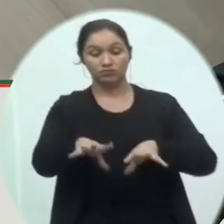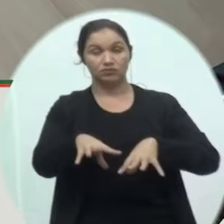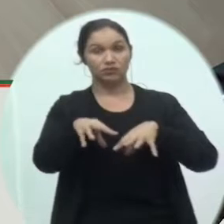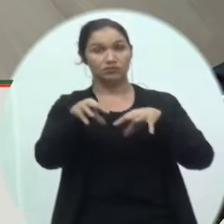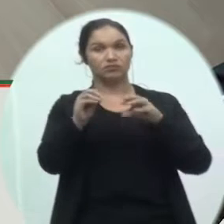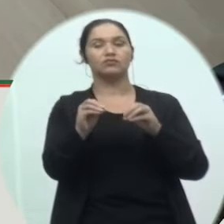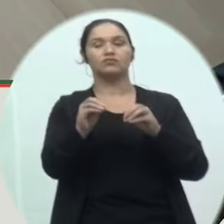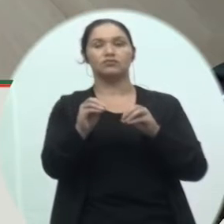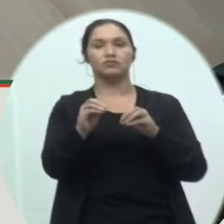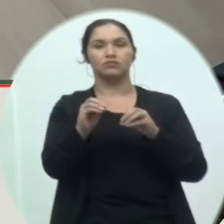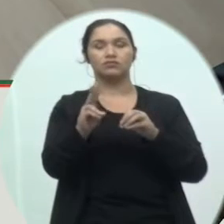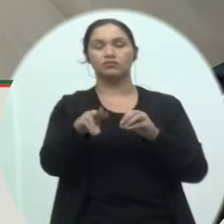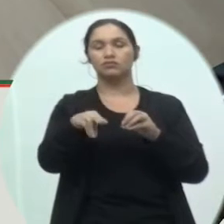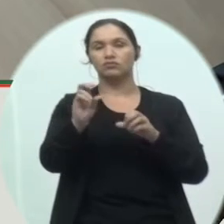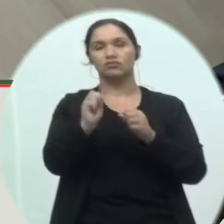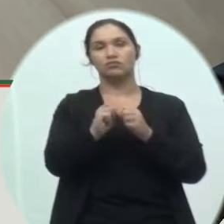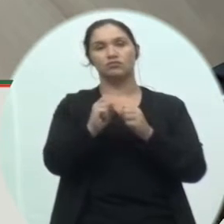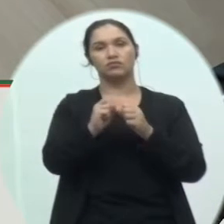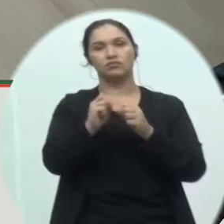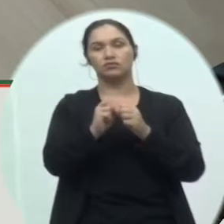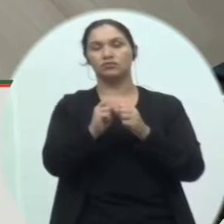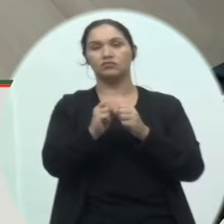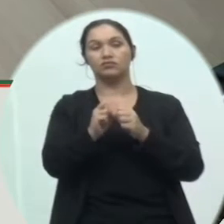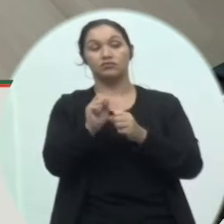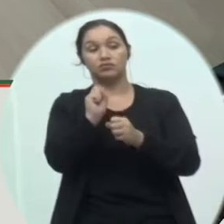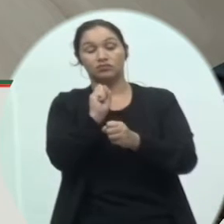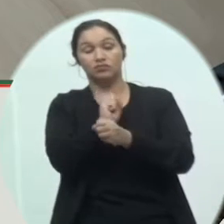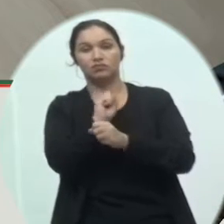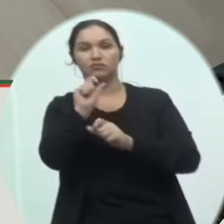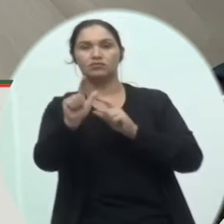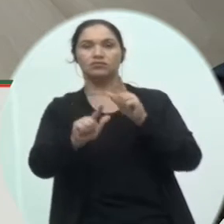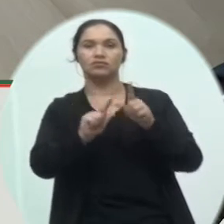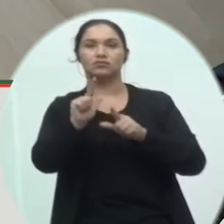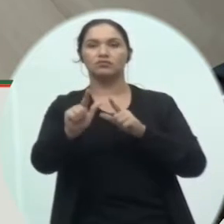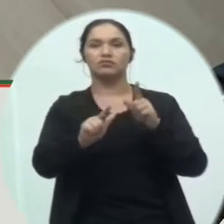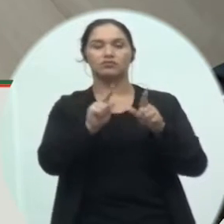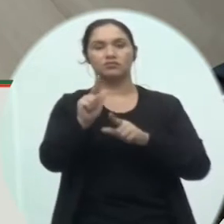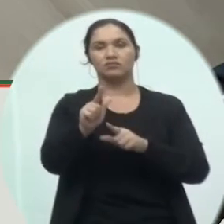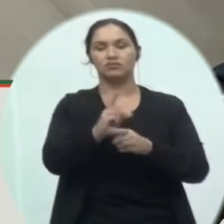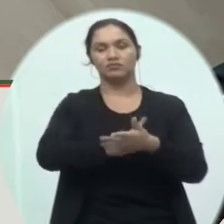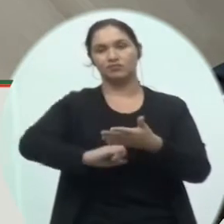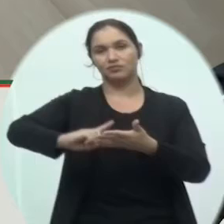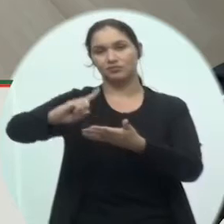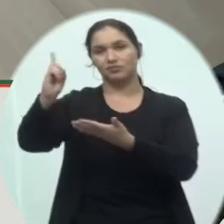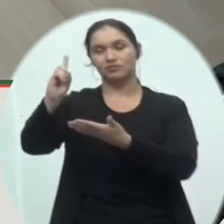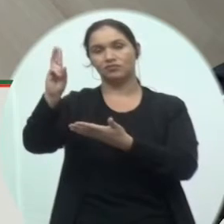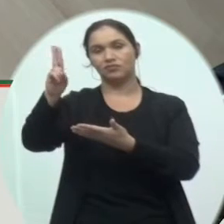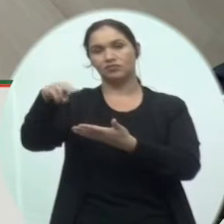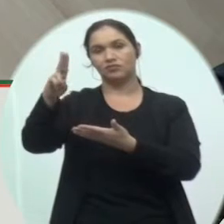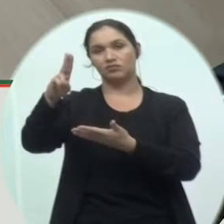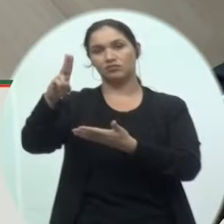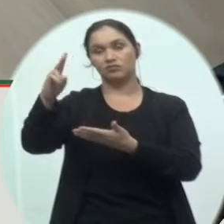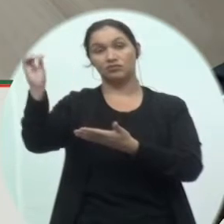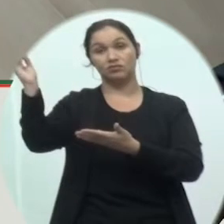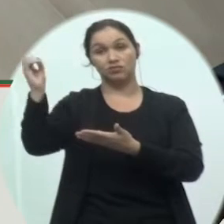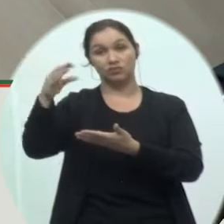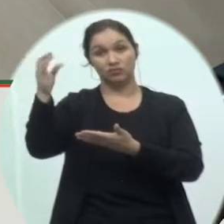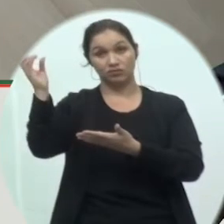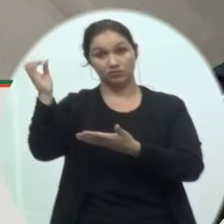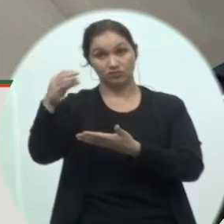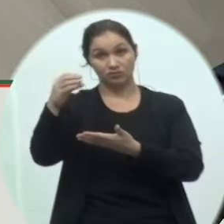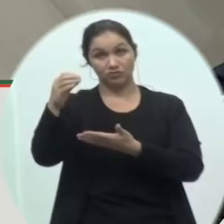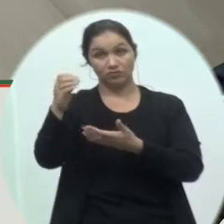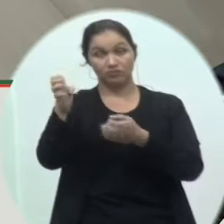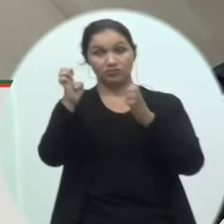não empanaram o brilho do trabalho divino, nem apagaram a luz bendita do Evangelho de